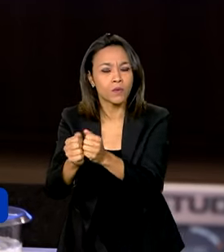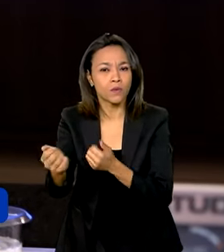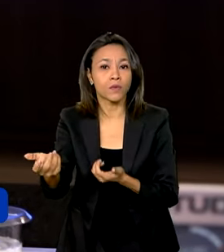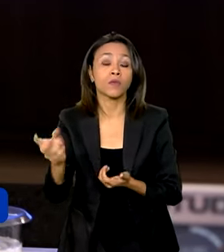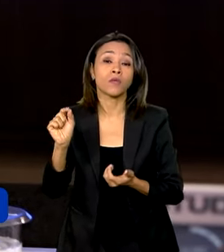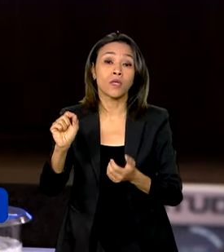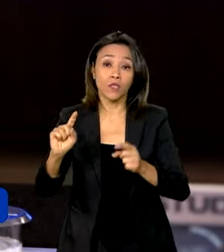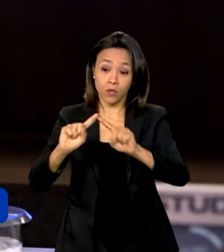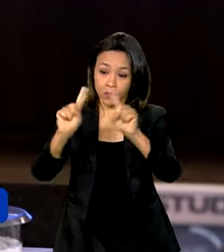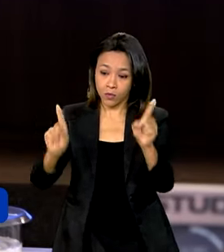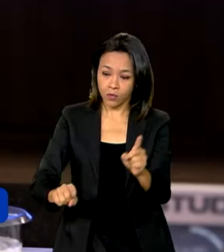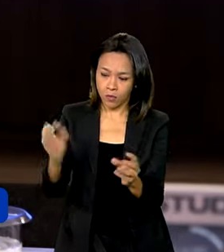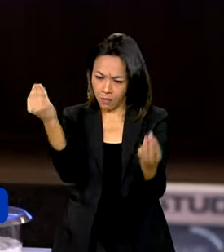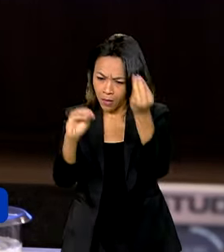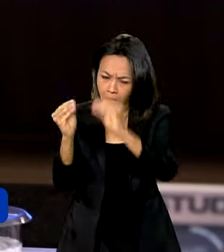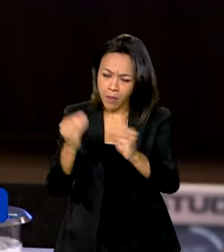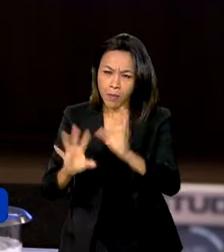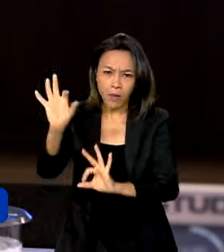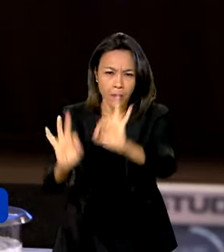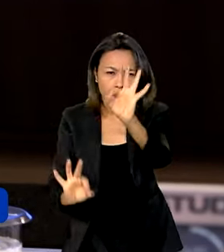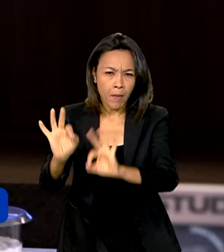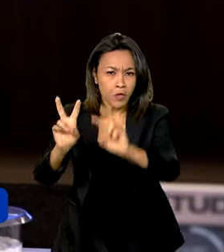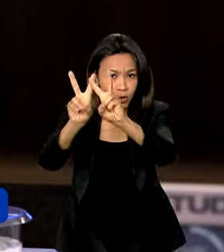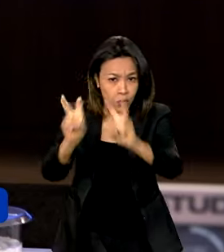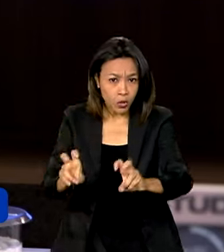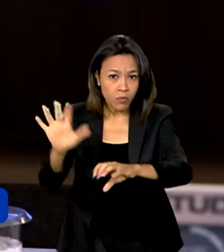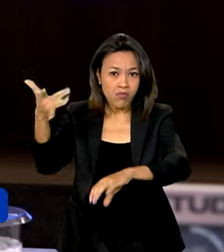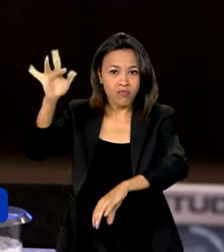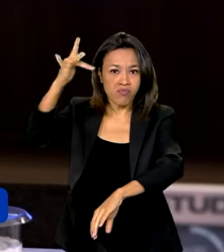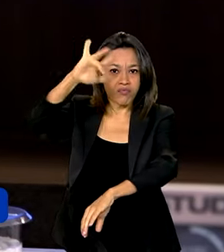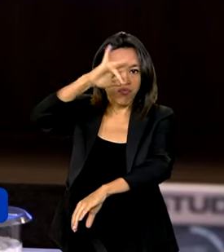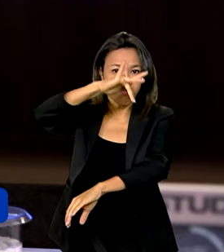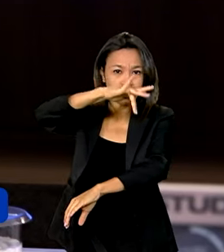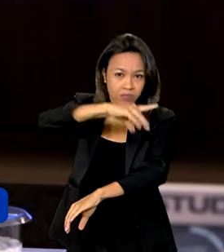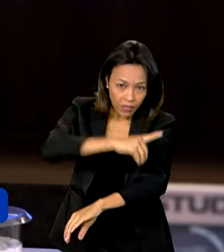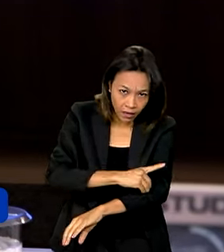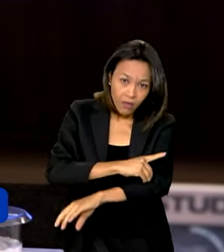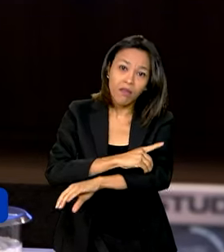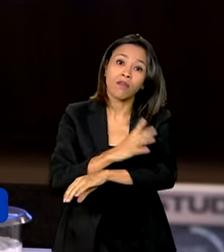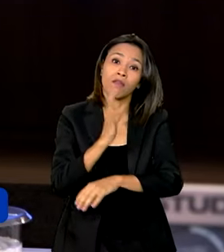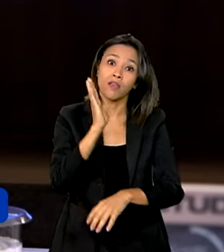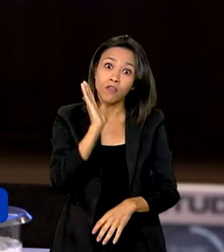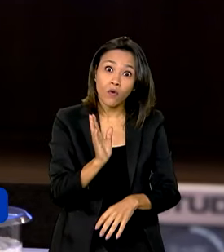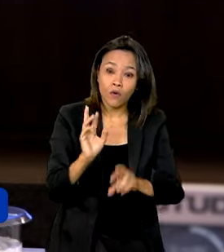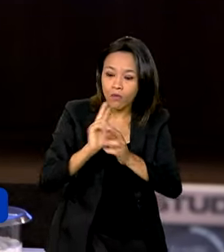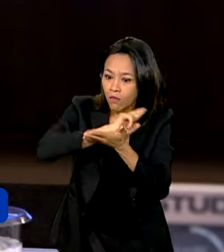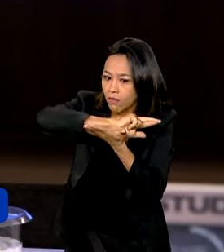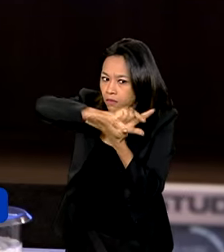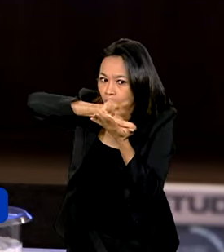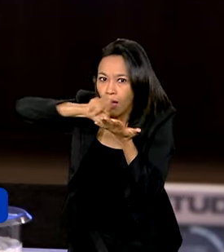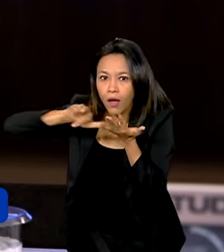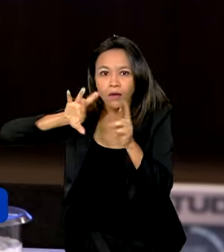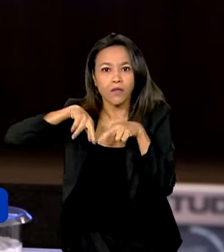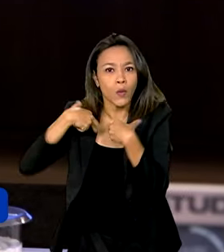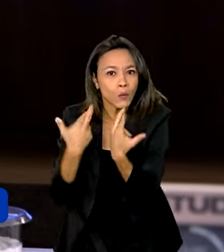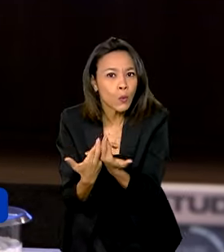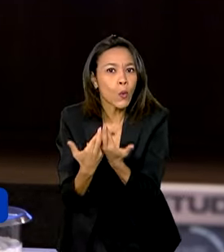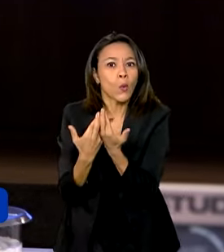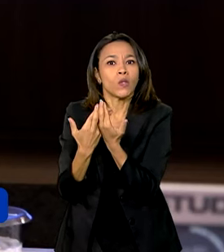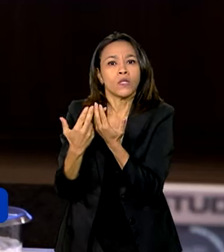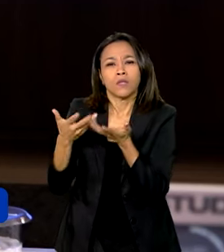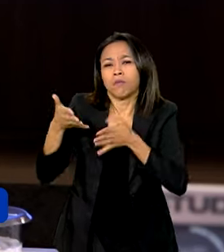para enfrentamento à dengue né foram muitas reuniões envolvendo estado prefeituras